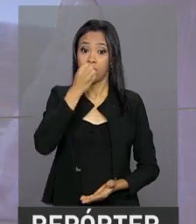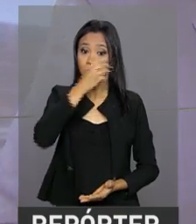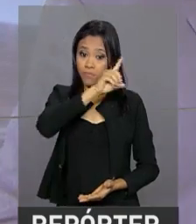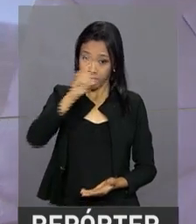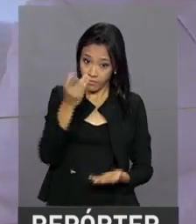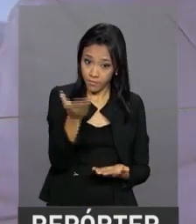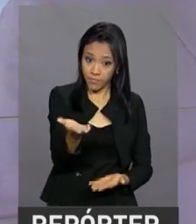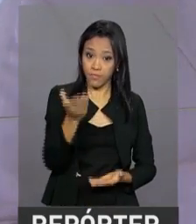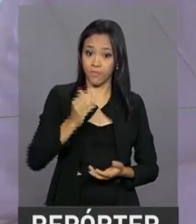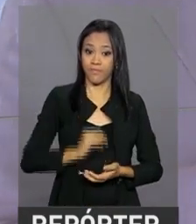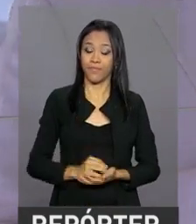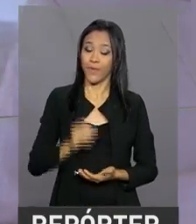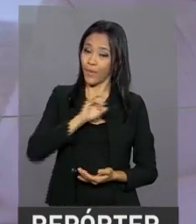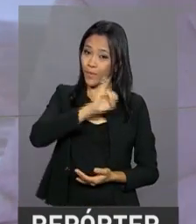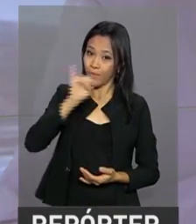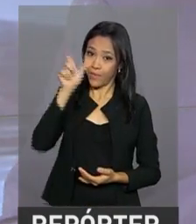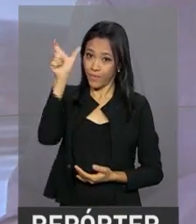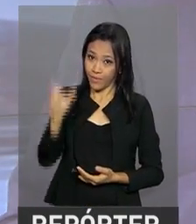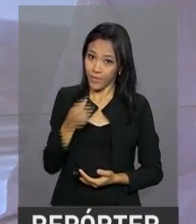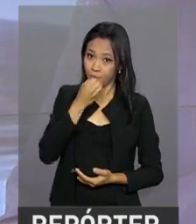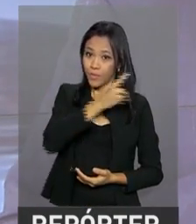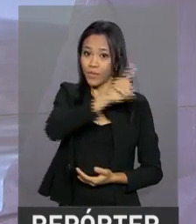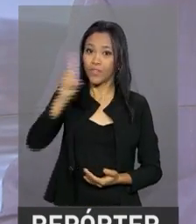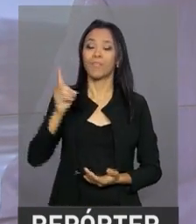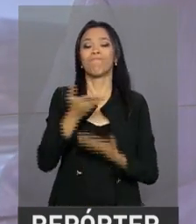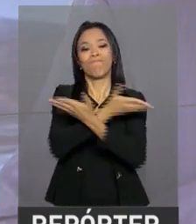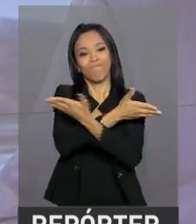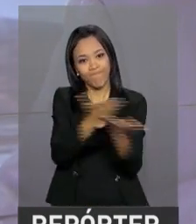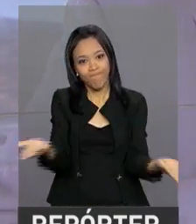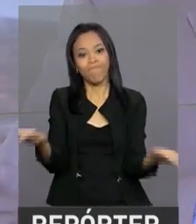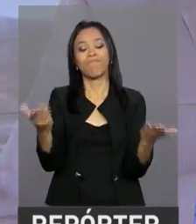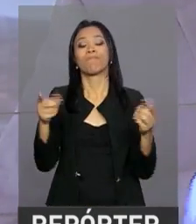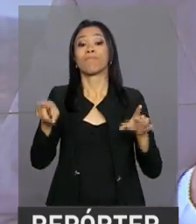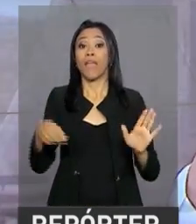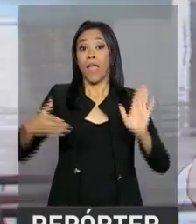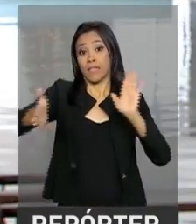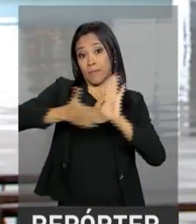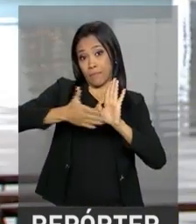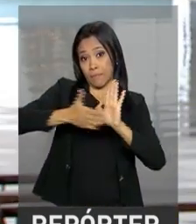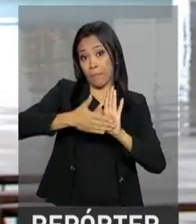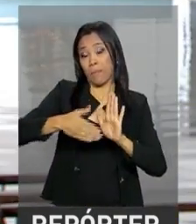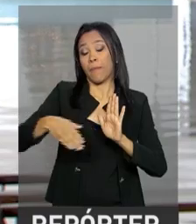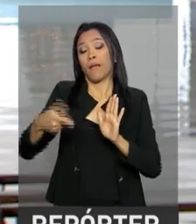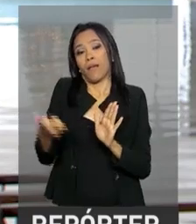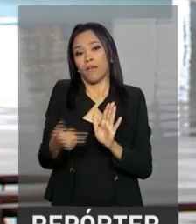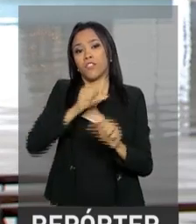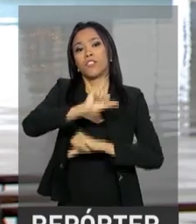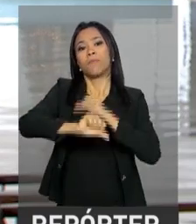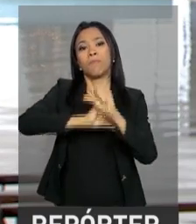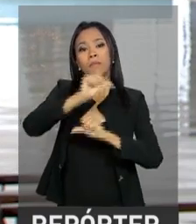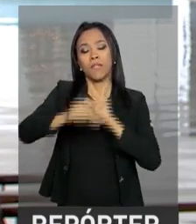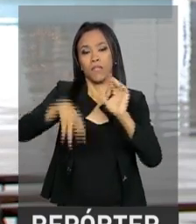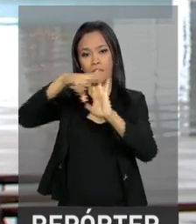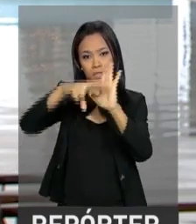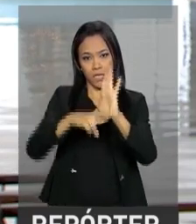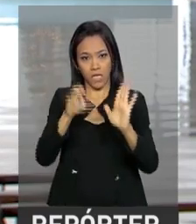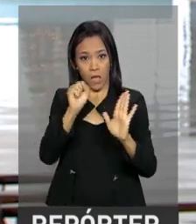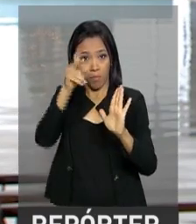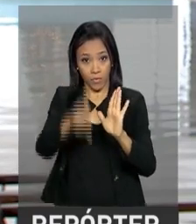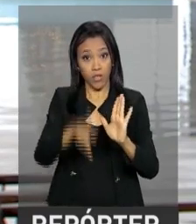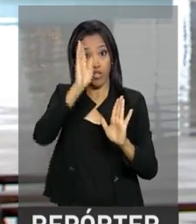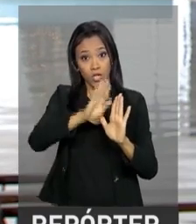Oi Leandro bom dia a você bom dia a todos Olha essa proposta de emenda a Constituição de reforma da Previdência Social ela foi